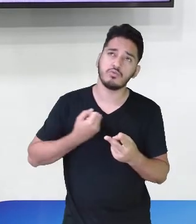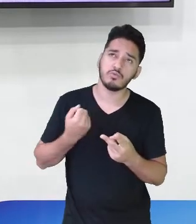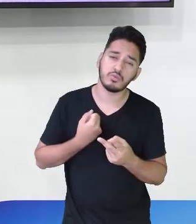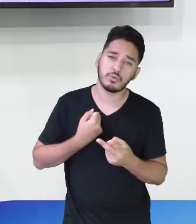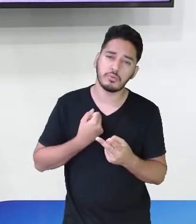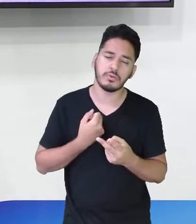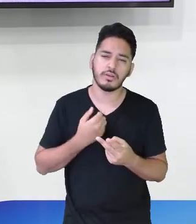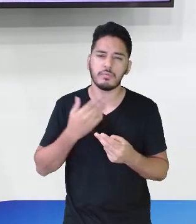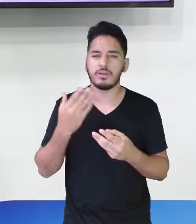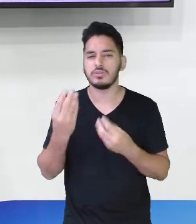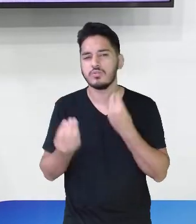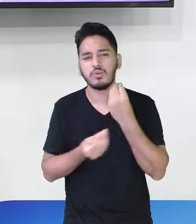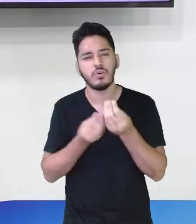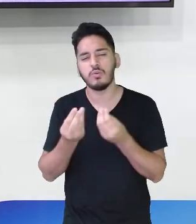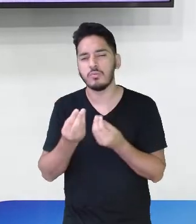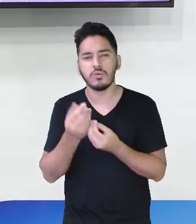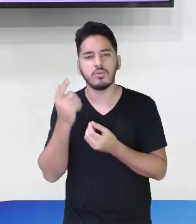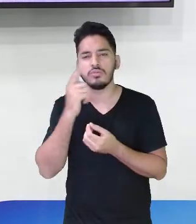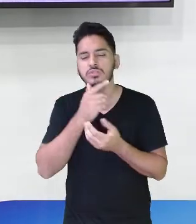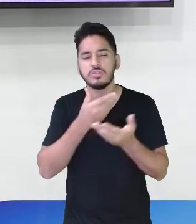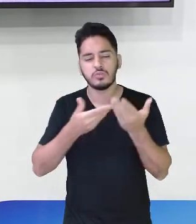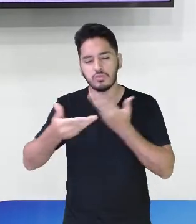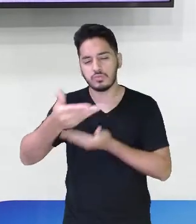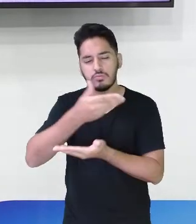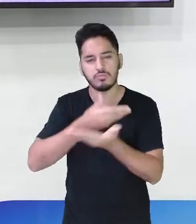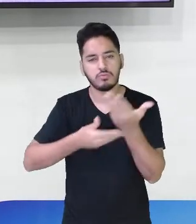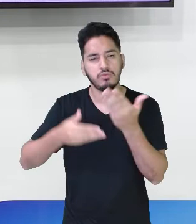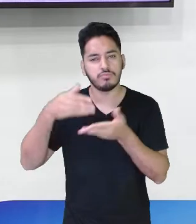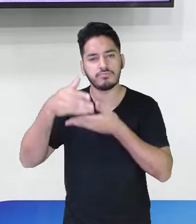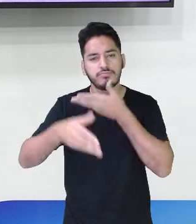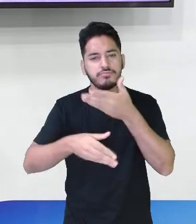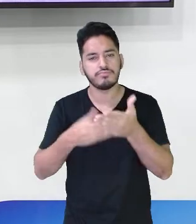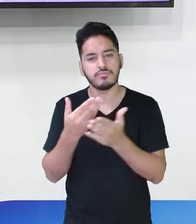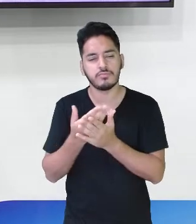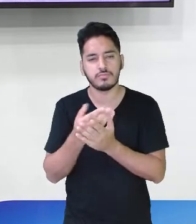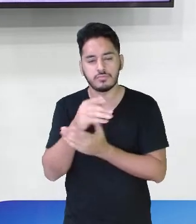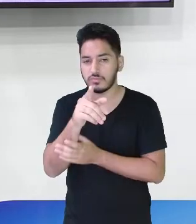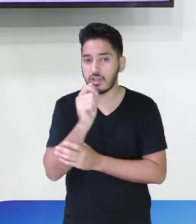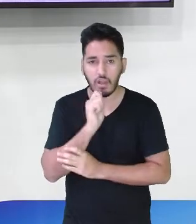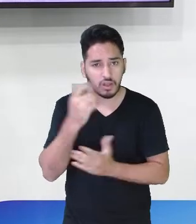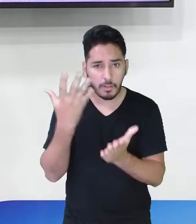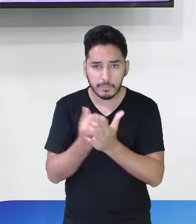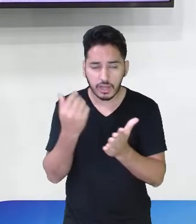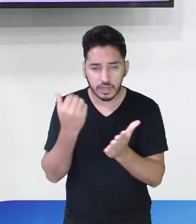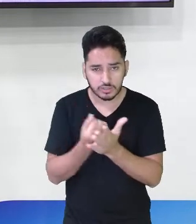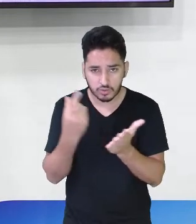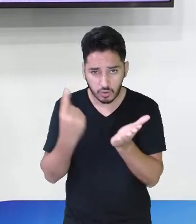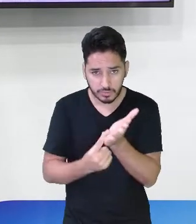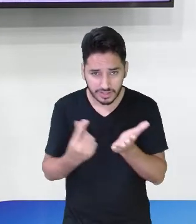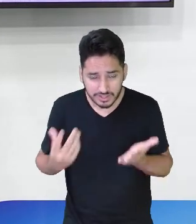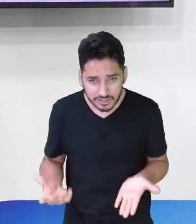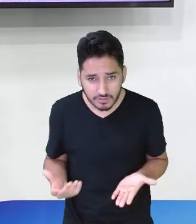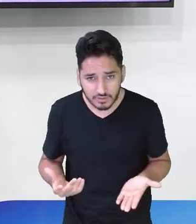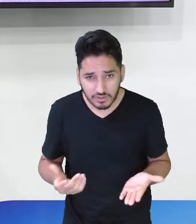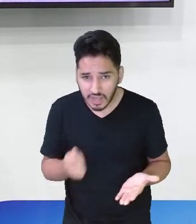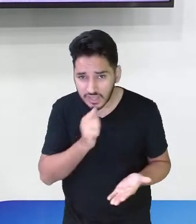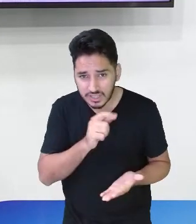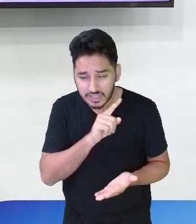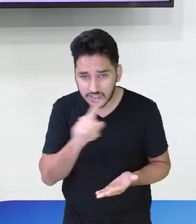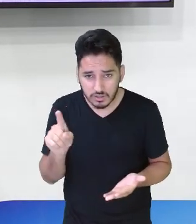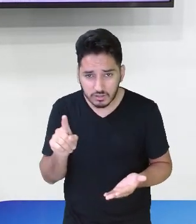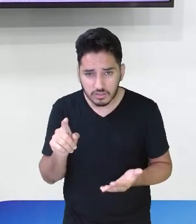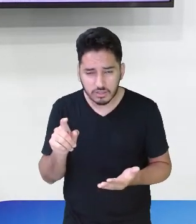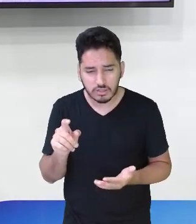mas como eu faço para interagir nessa aula? Você ainda não baixou o aplicativo do Educa Recife?